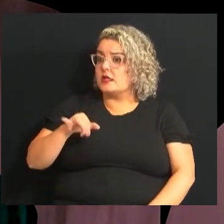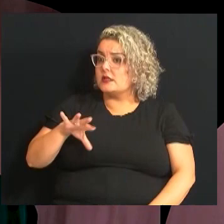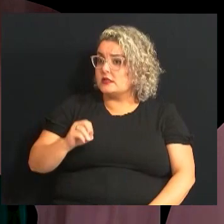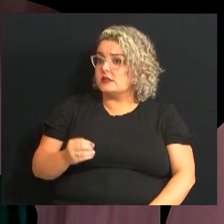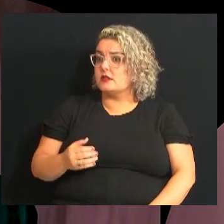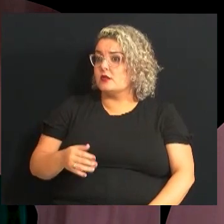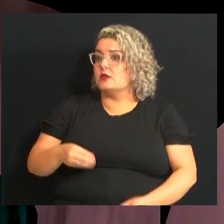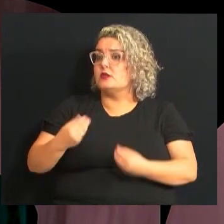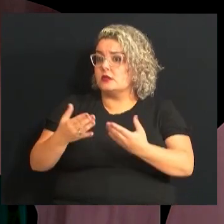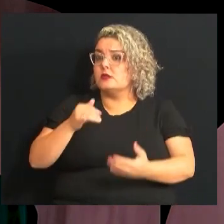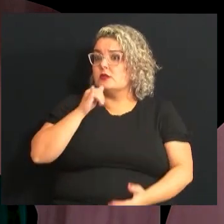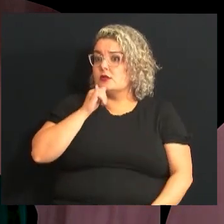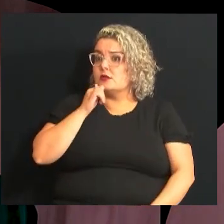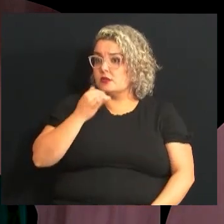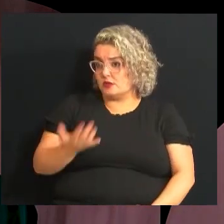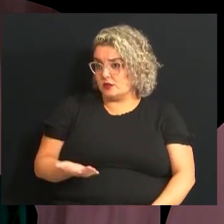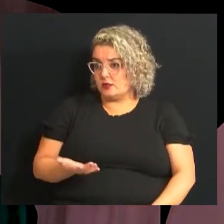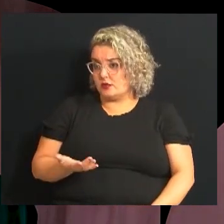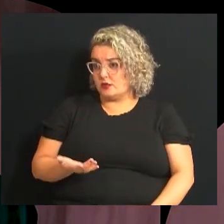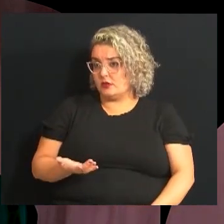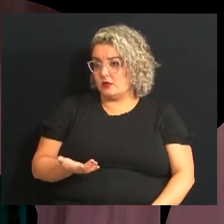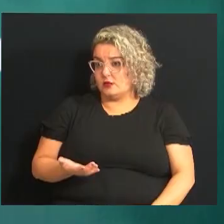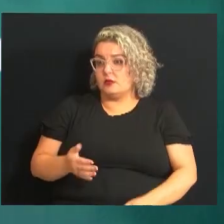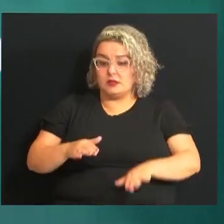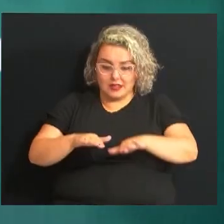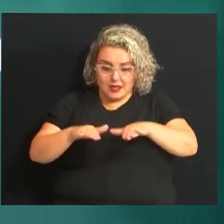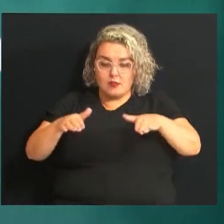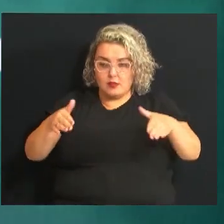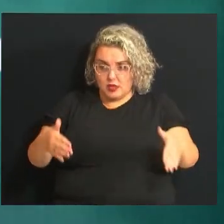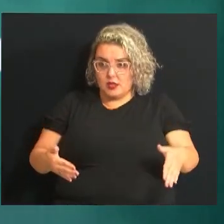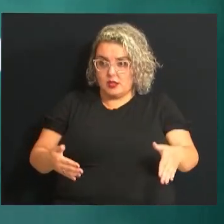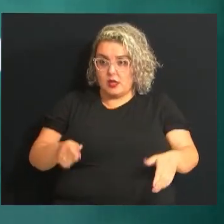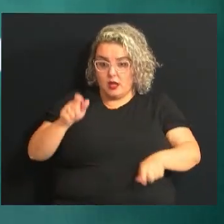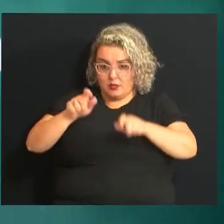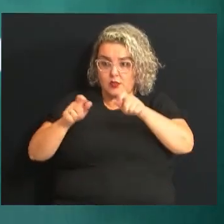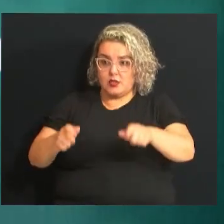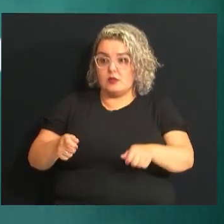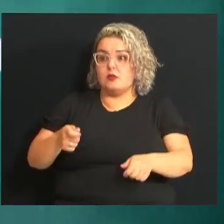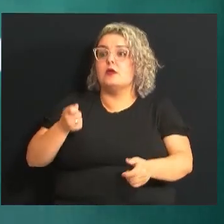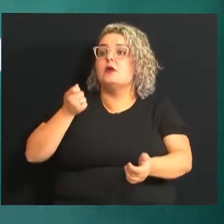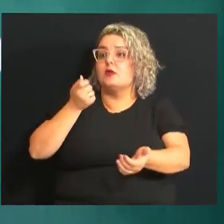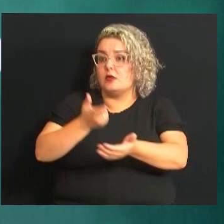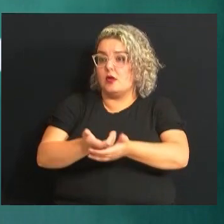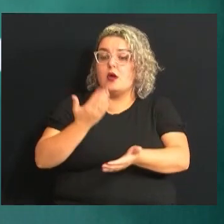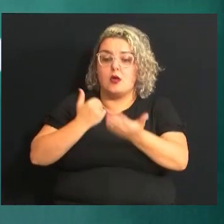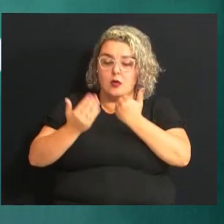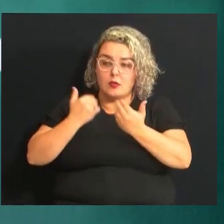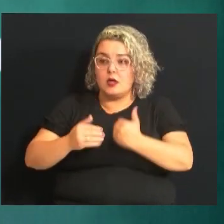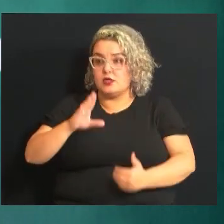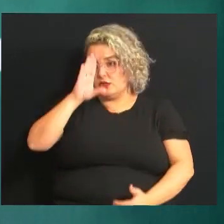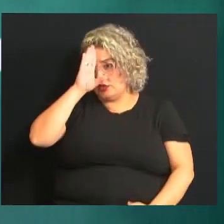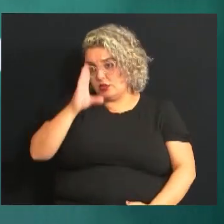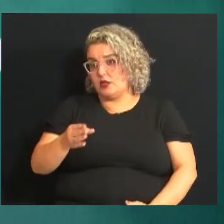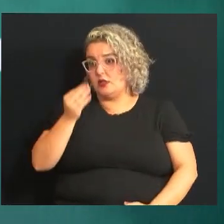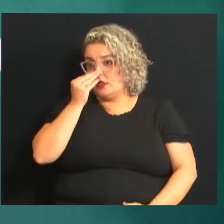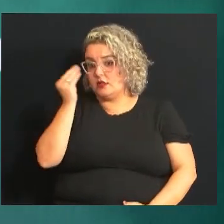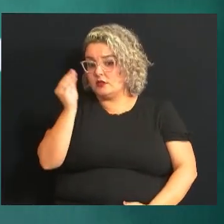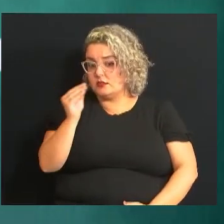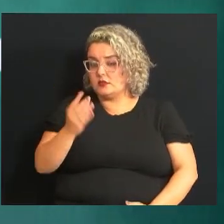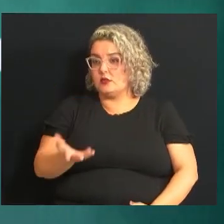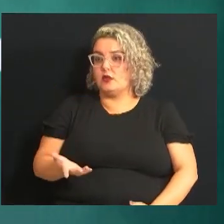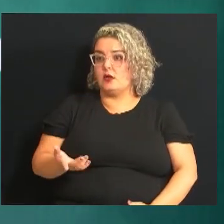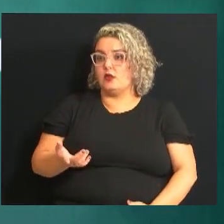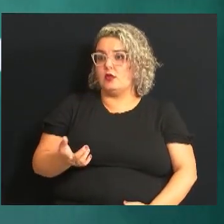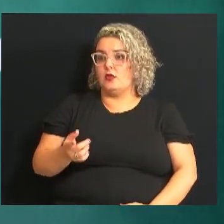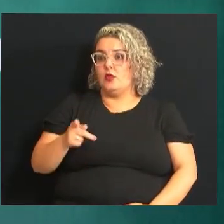que interessante, Saulo. Quer dizer, eu abri a edição dando o exemplo mais na mesa, né? Ou seja, aquele consumidor